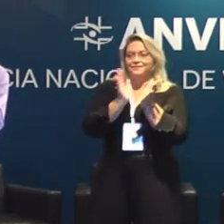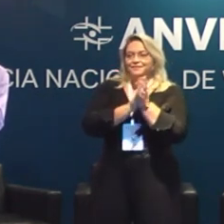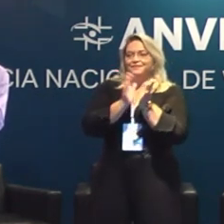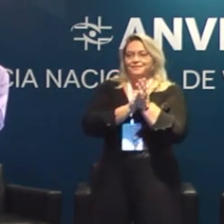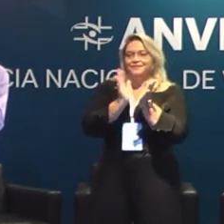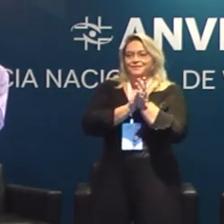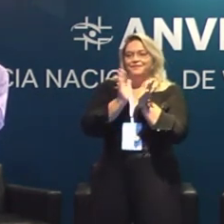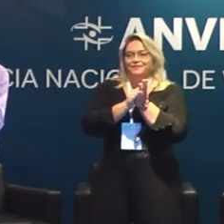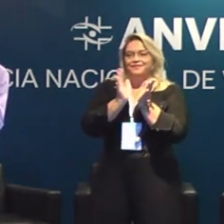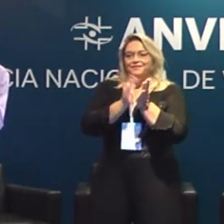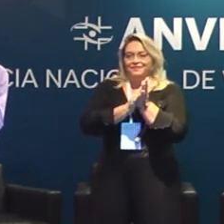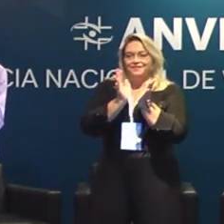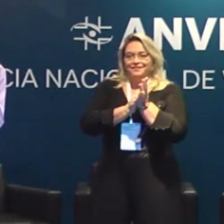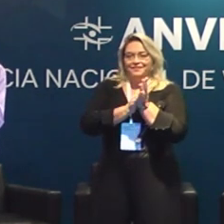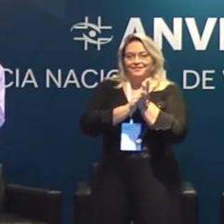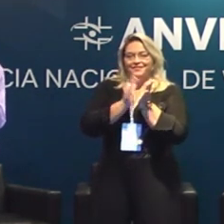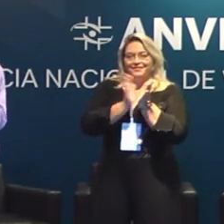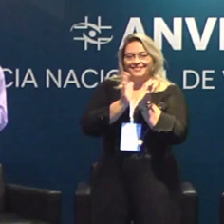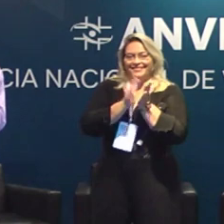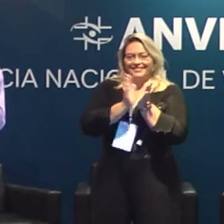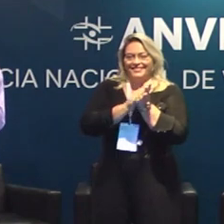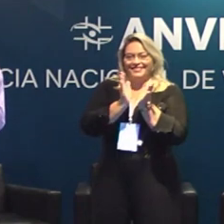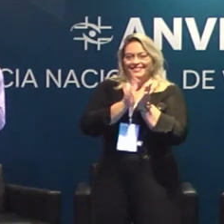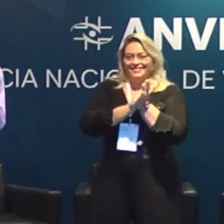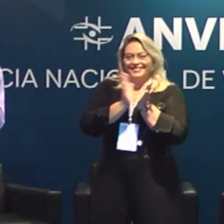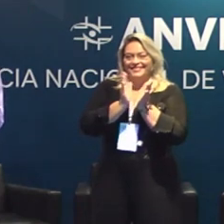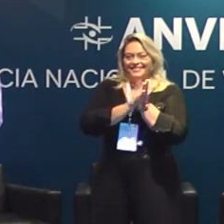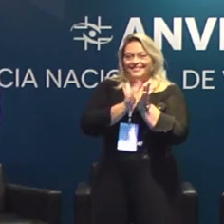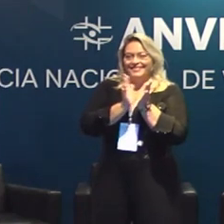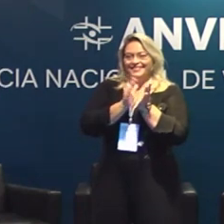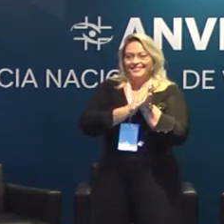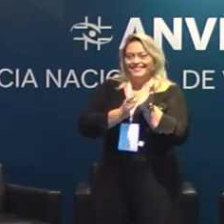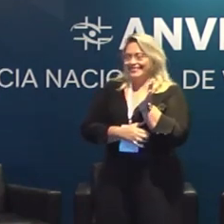suas casas. Muito obrigado.